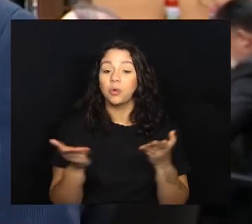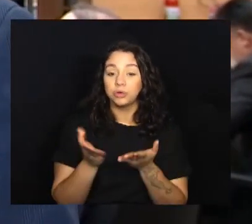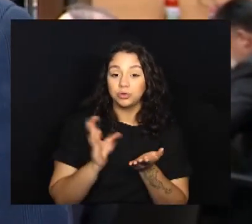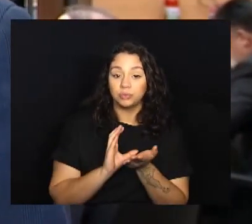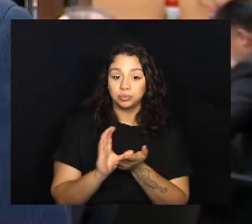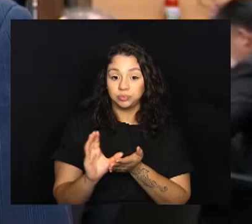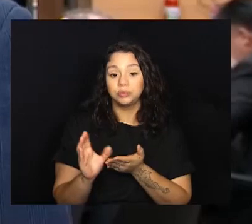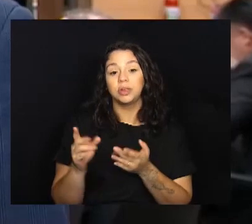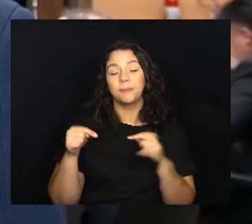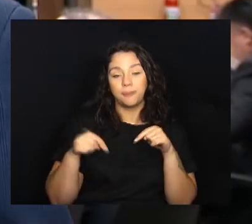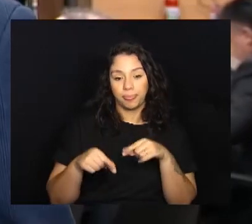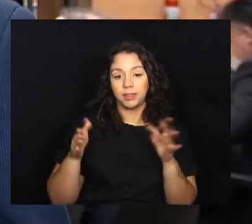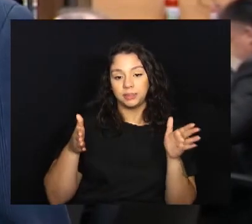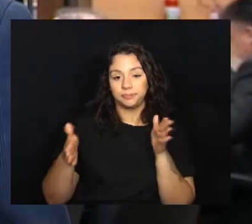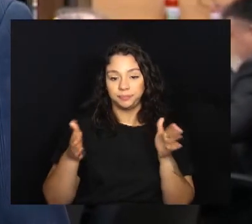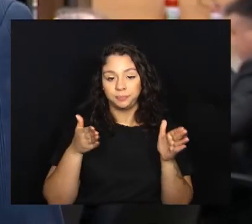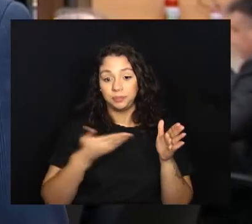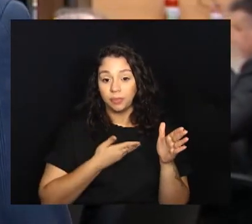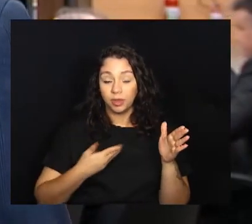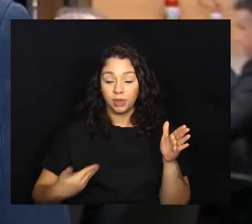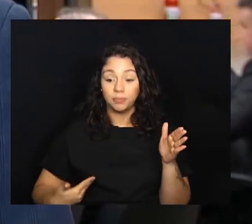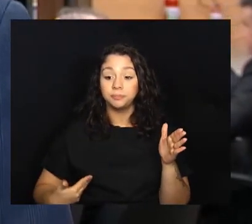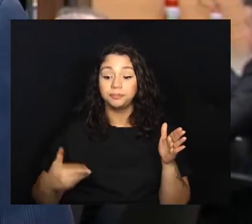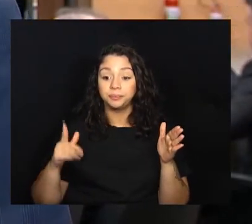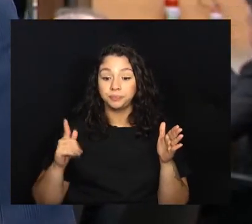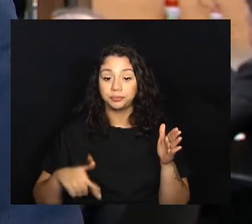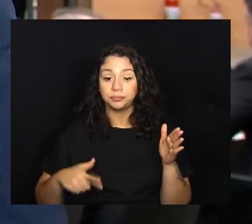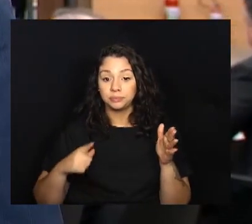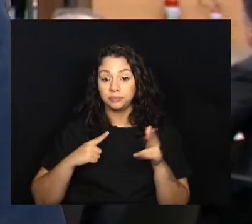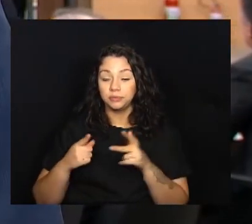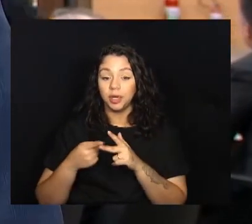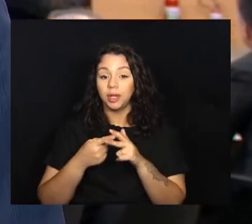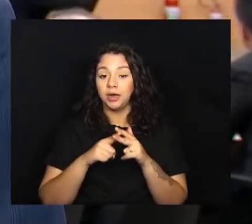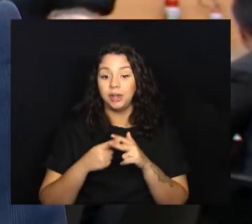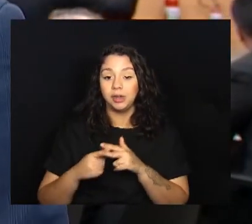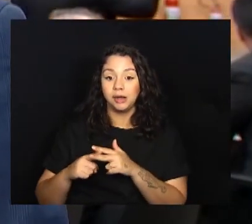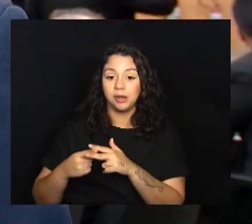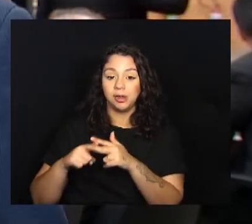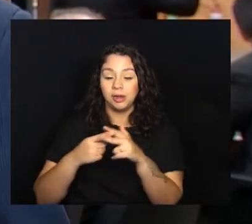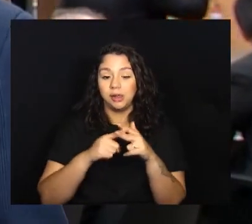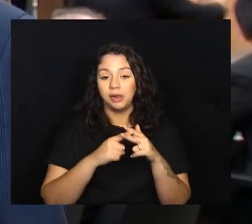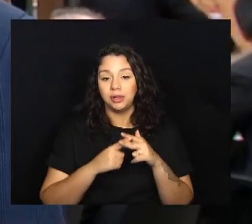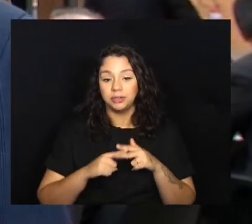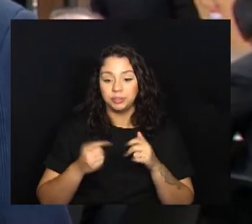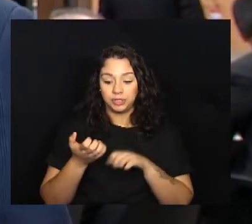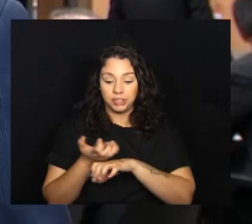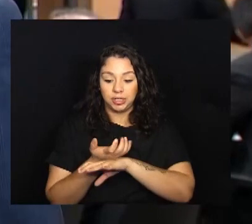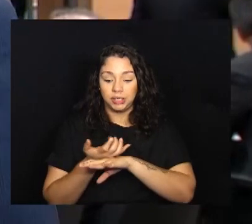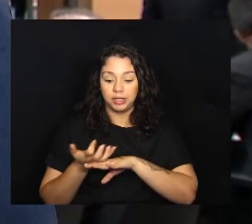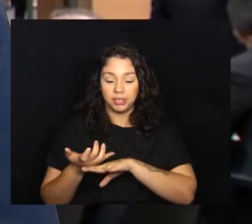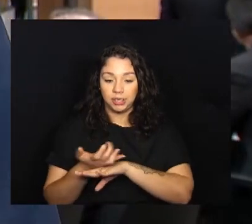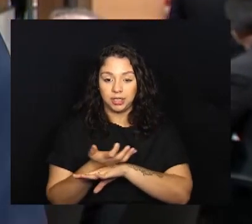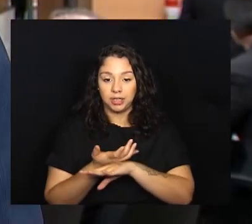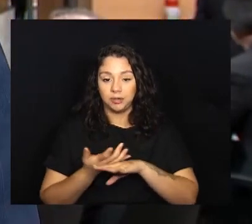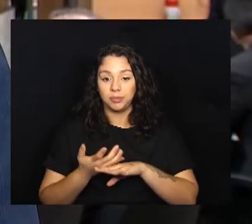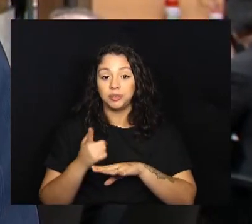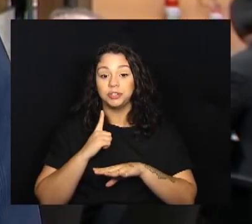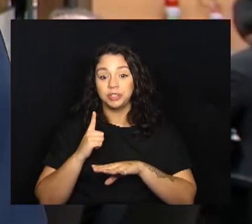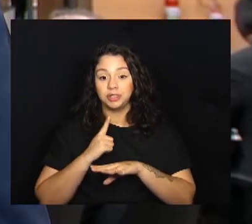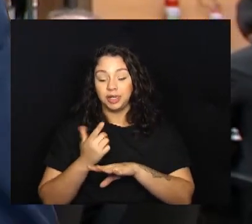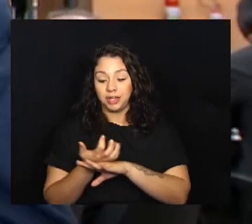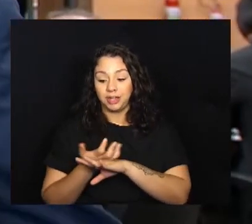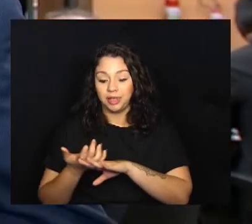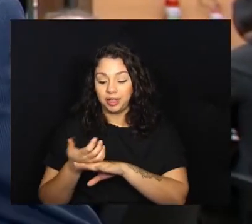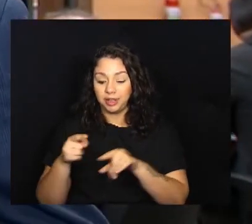nosso mandato na revitalização de campos de futebol, de área esportiva, das implantação das areninhas de grama